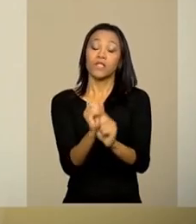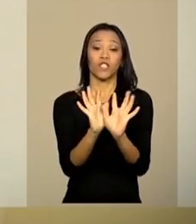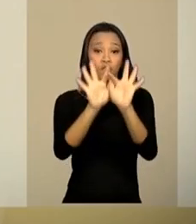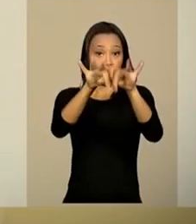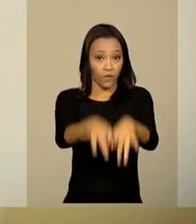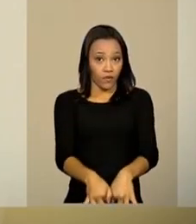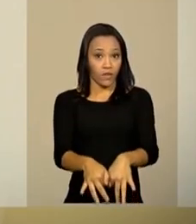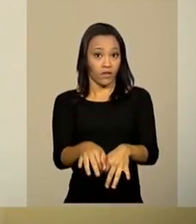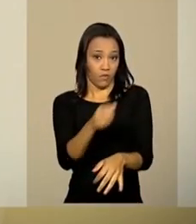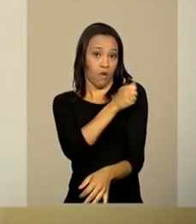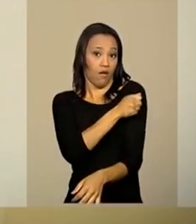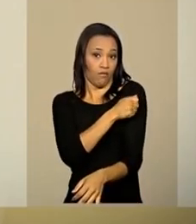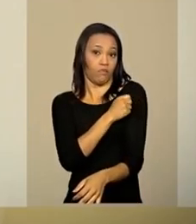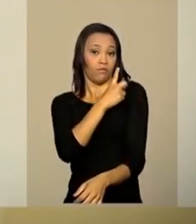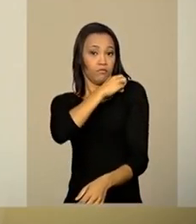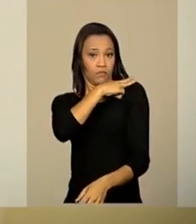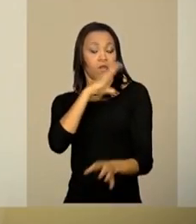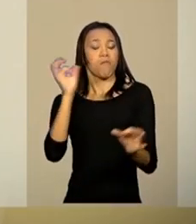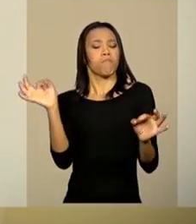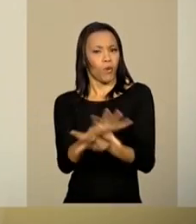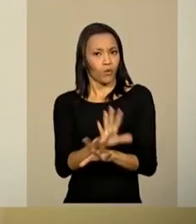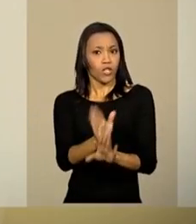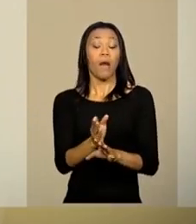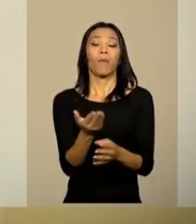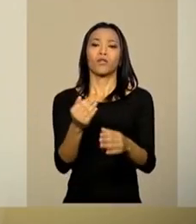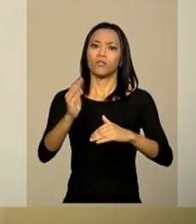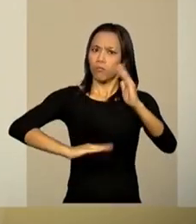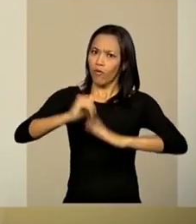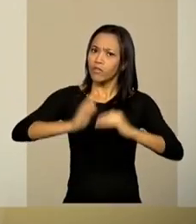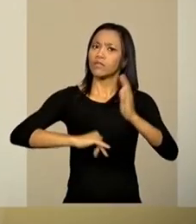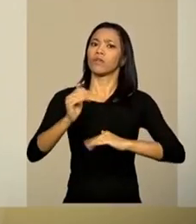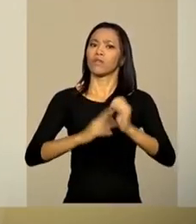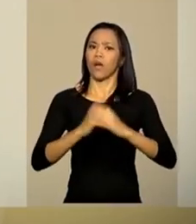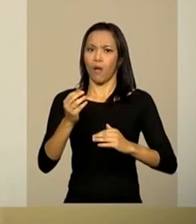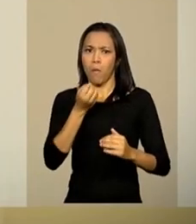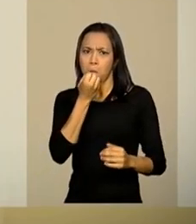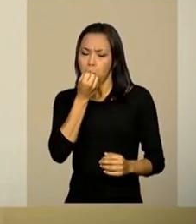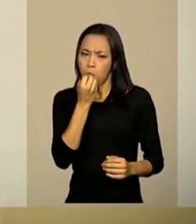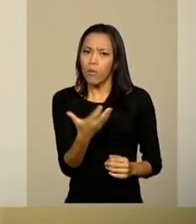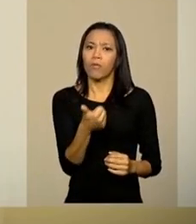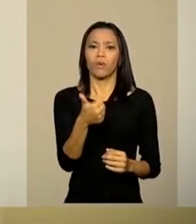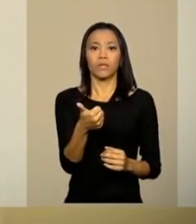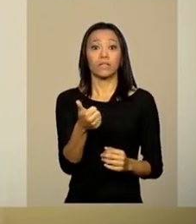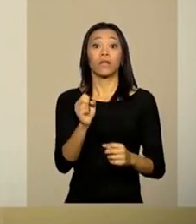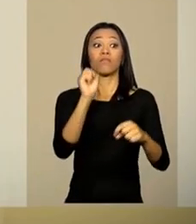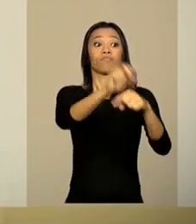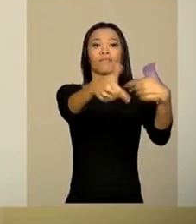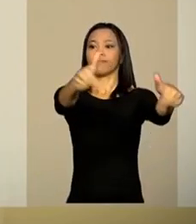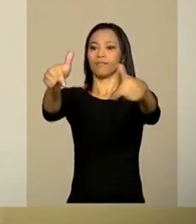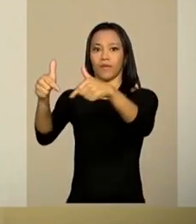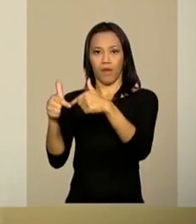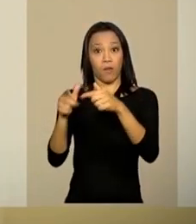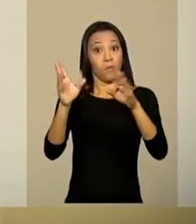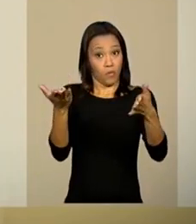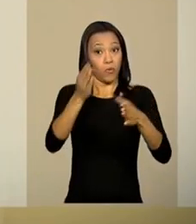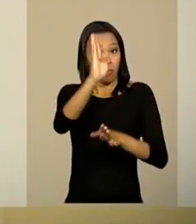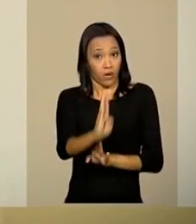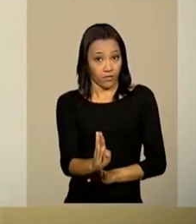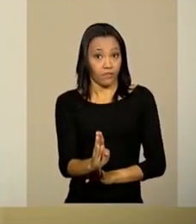ensino médio pode se tornar um profissional técnico de nível, obtendo boas colocações no mercado de trabalho, pois o